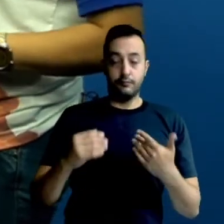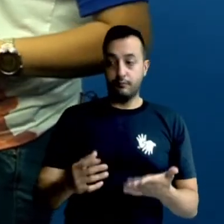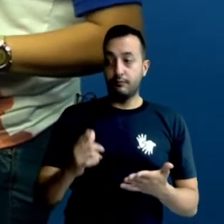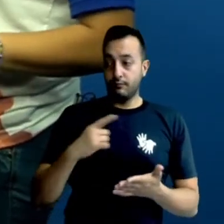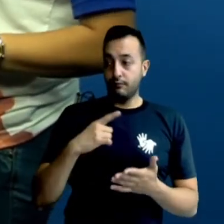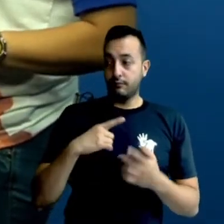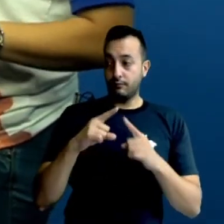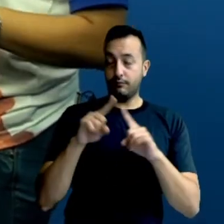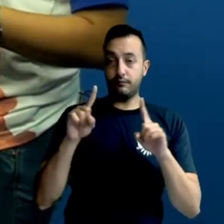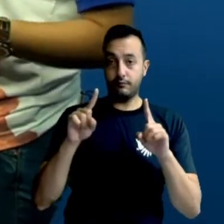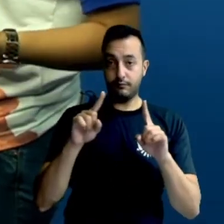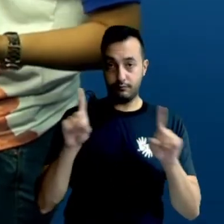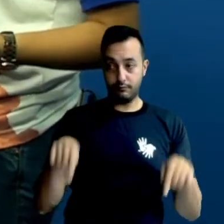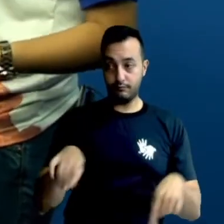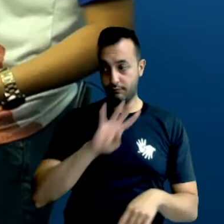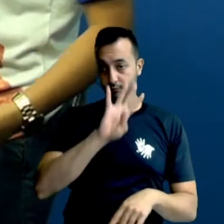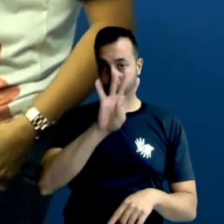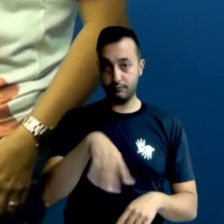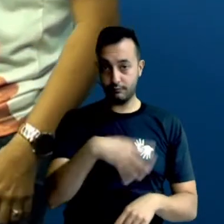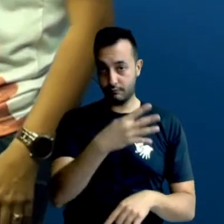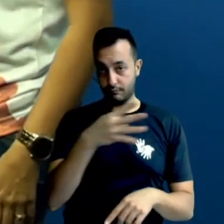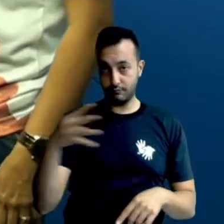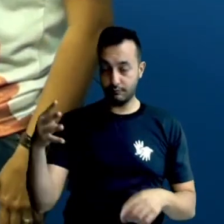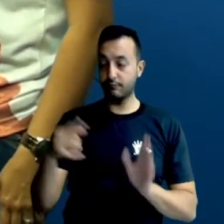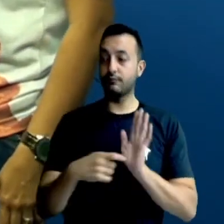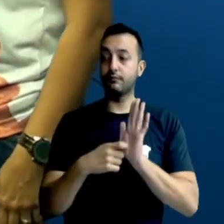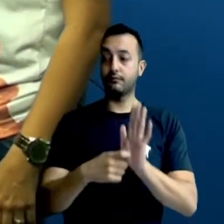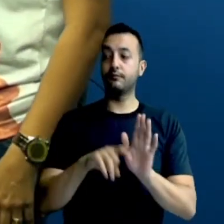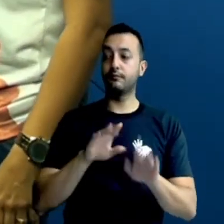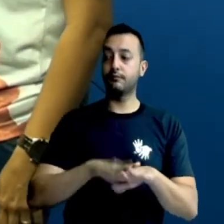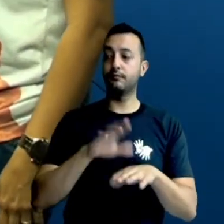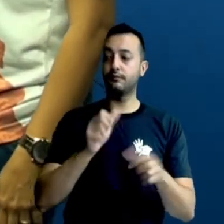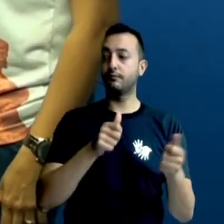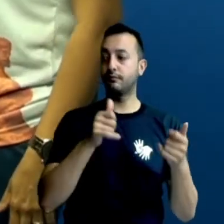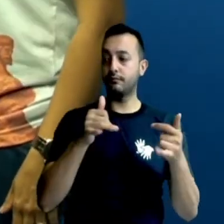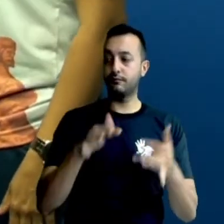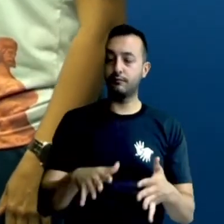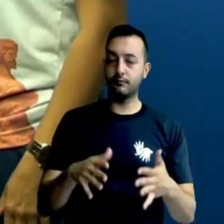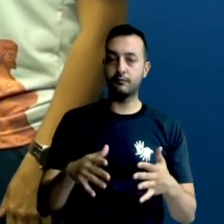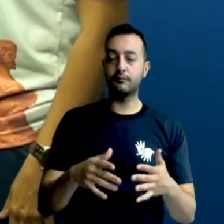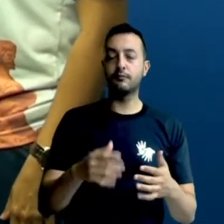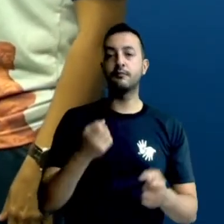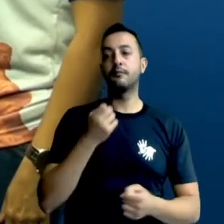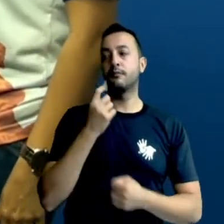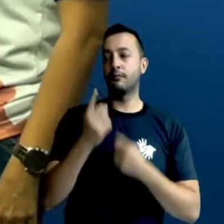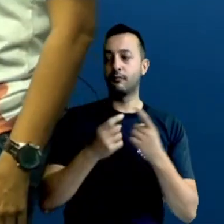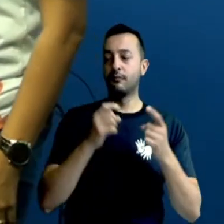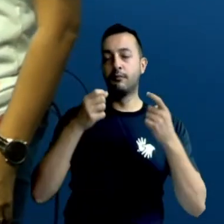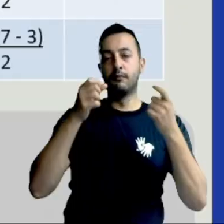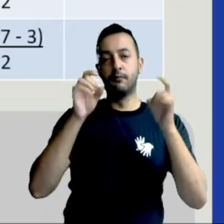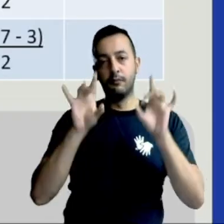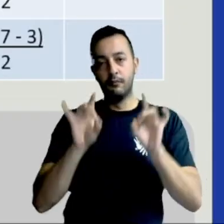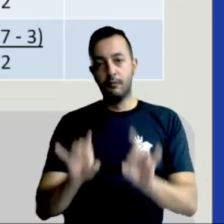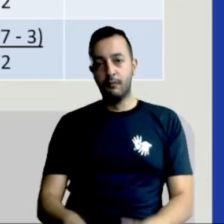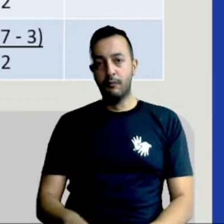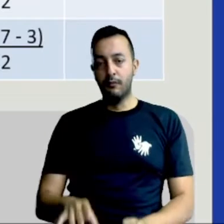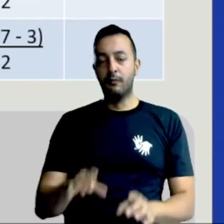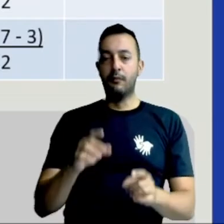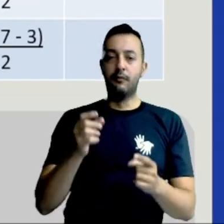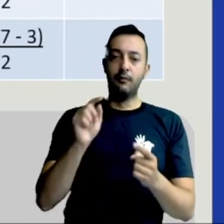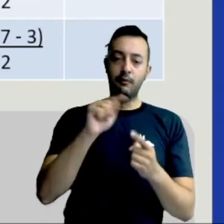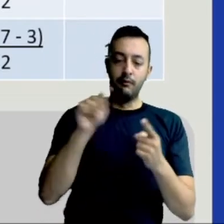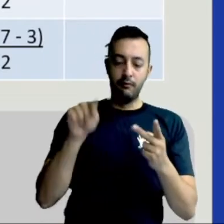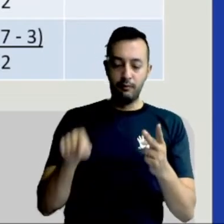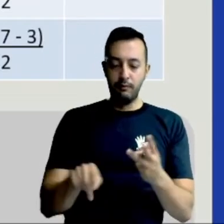tem um quadro aqui mostrando mais o que eu expliquei aqui, tá vendo? Para uns casos especificamente, a quantidade de